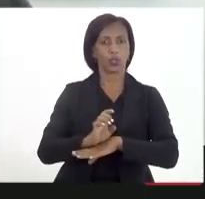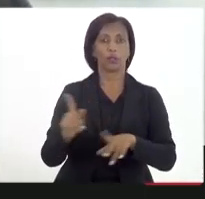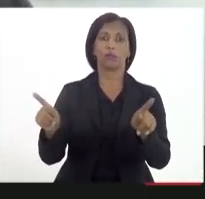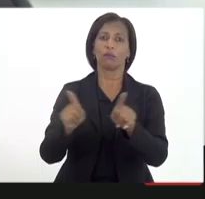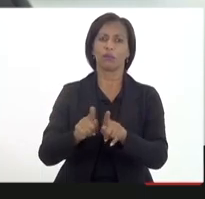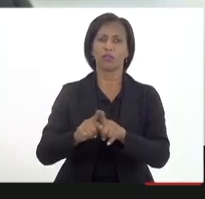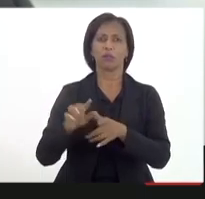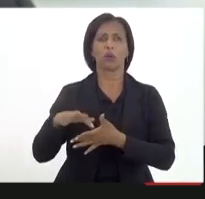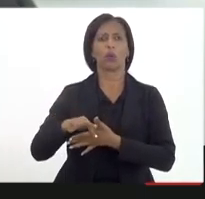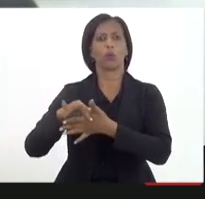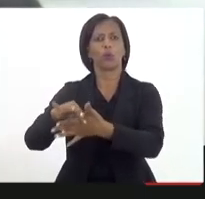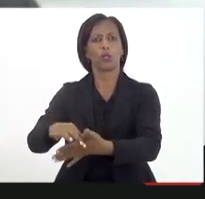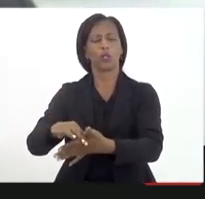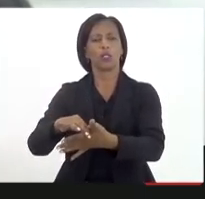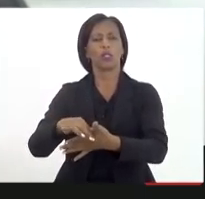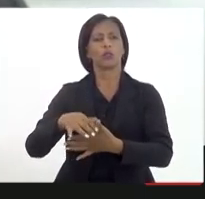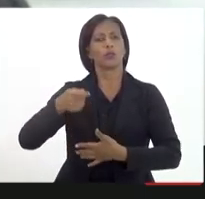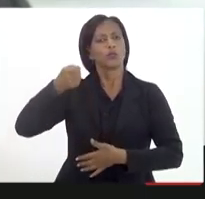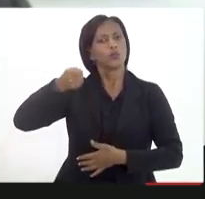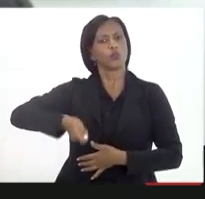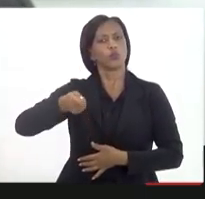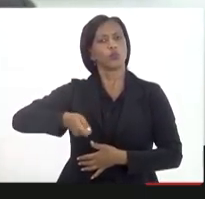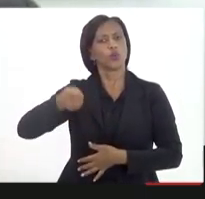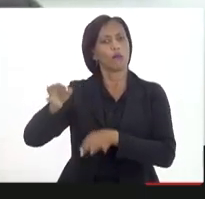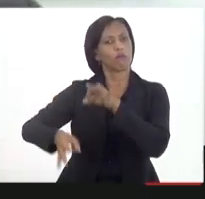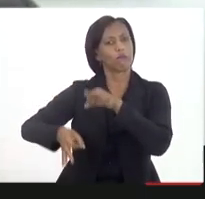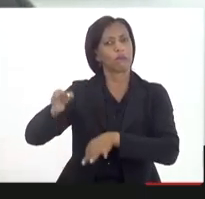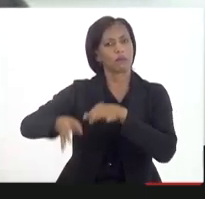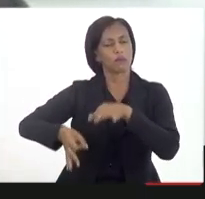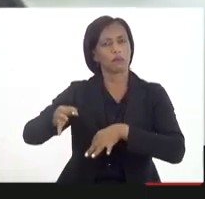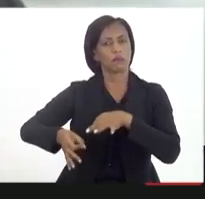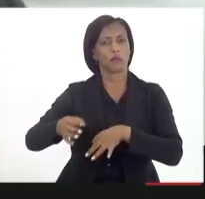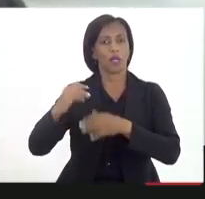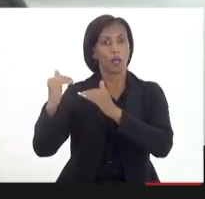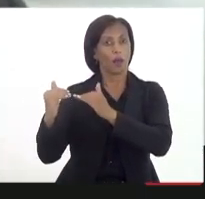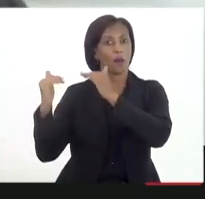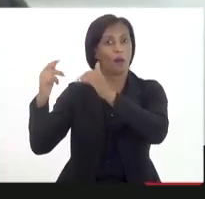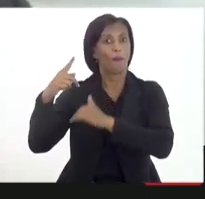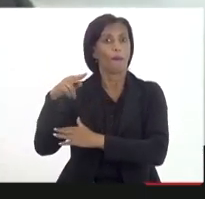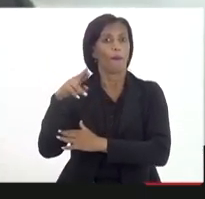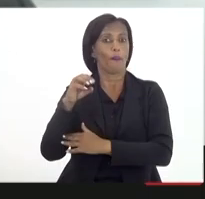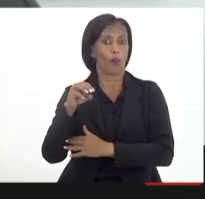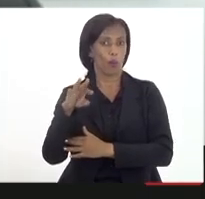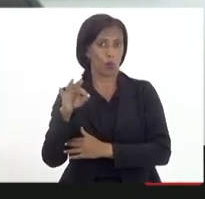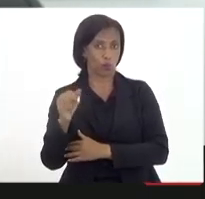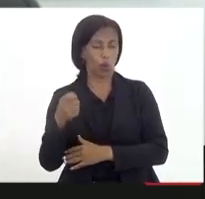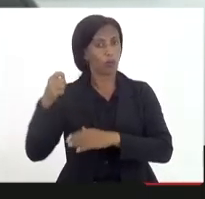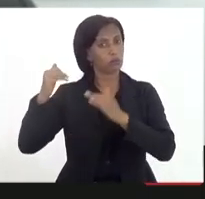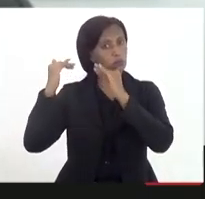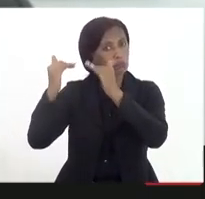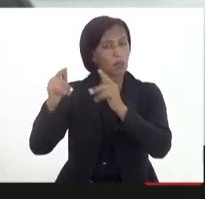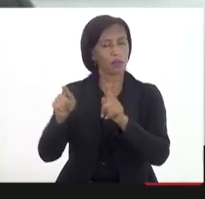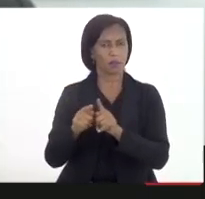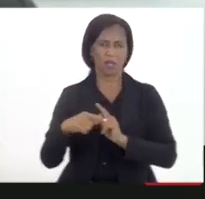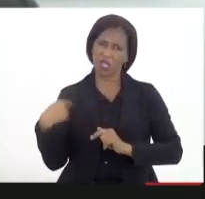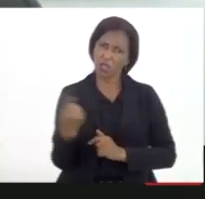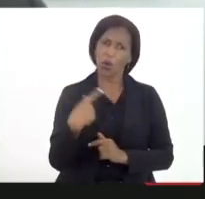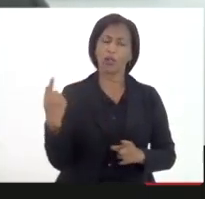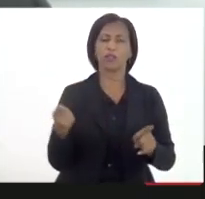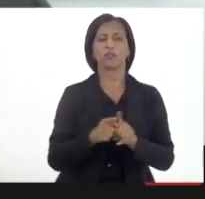os representantes do tribunal de justiça é um promotor de justiça conosco e nós aqui do Poder Legislativo